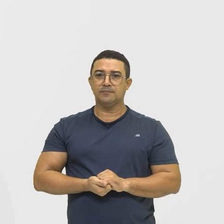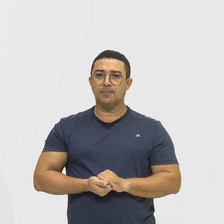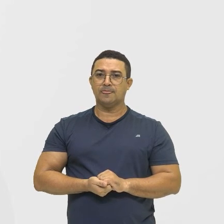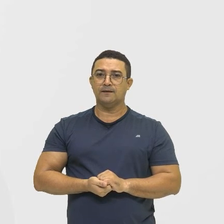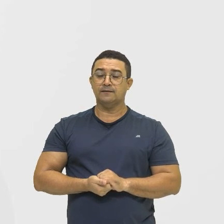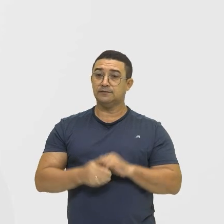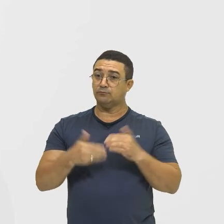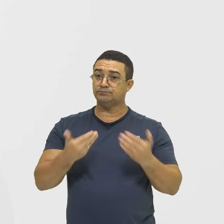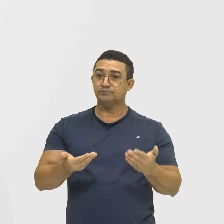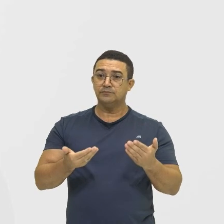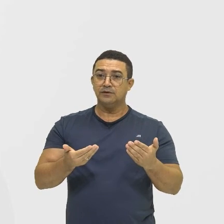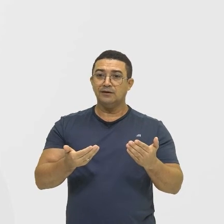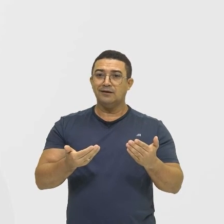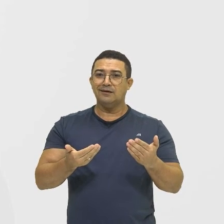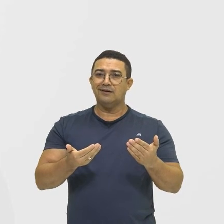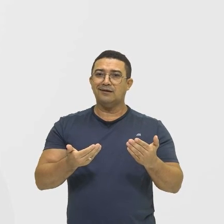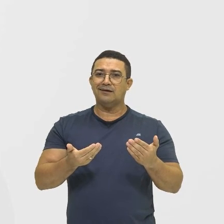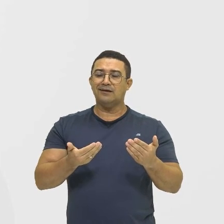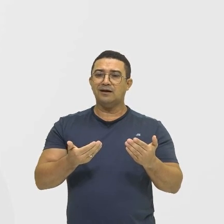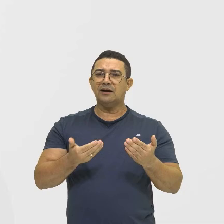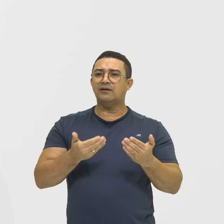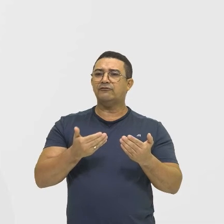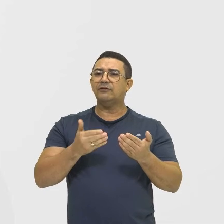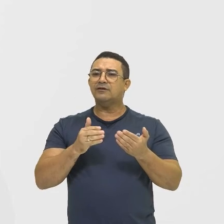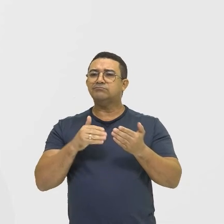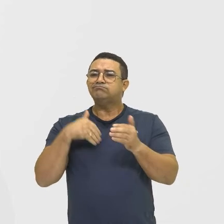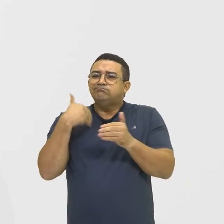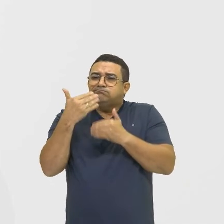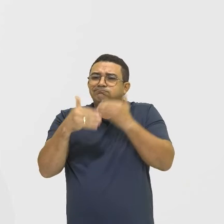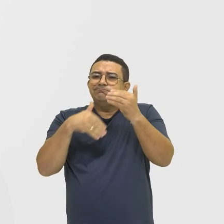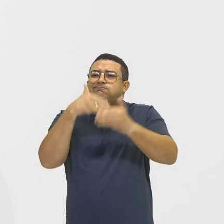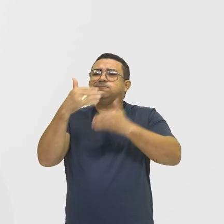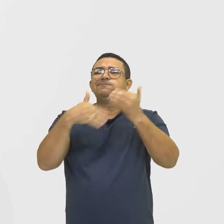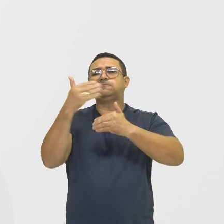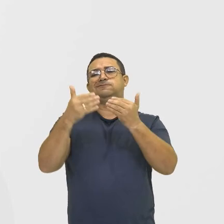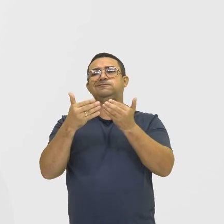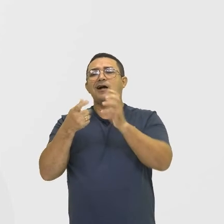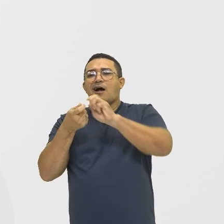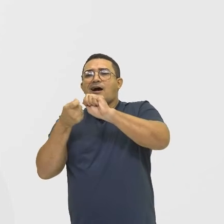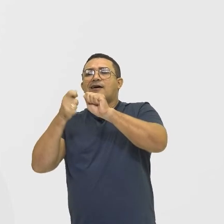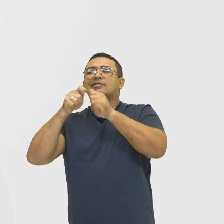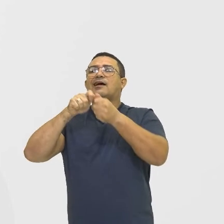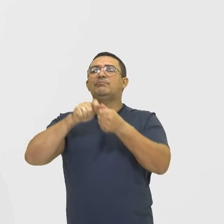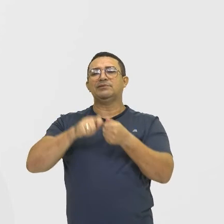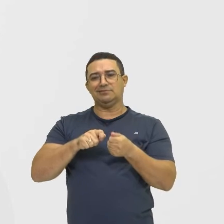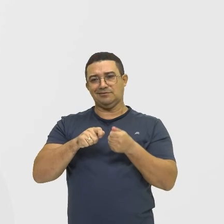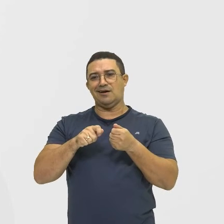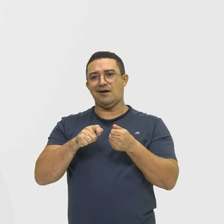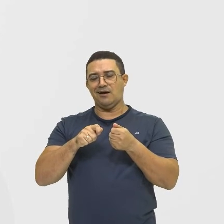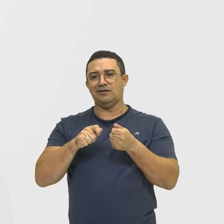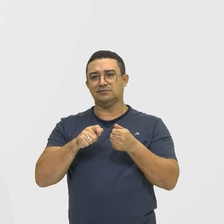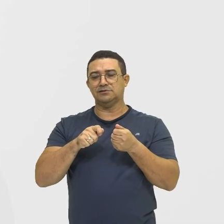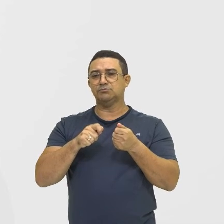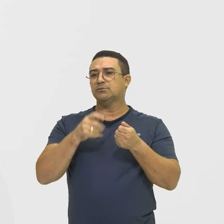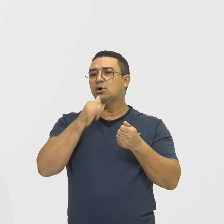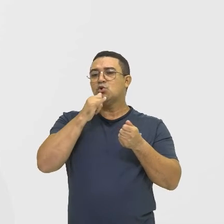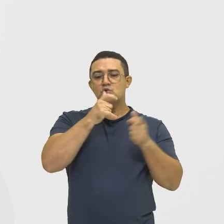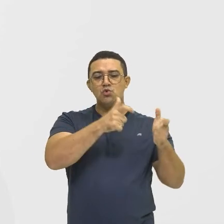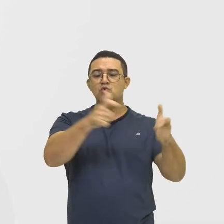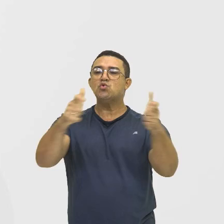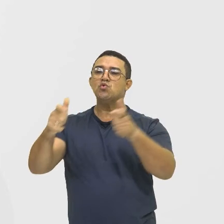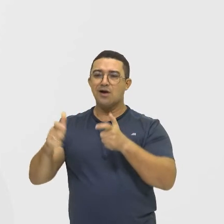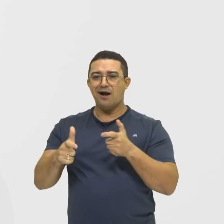Exatamente. Então, elas souberam se adaptar e sobreviver em meios hostis, como o semiárido nordestino